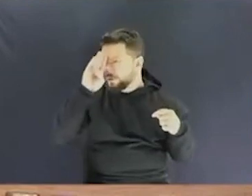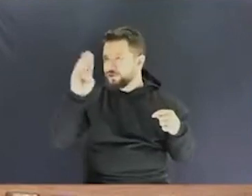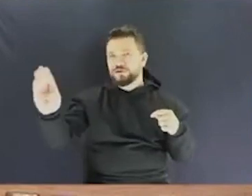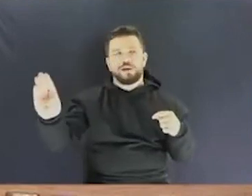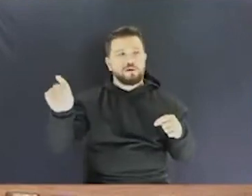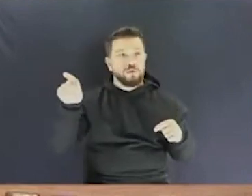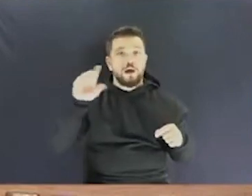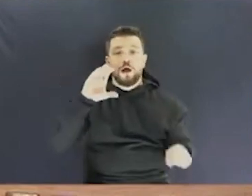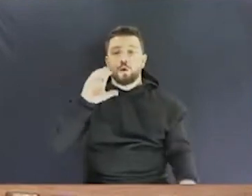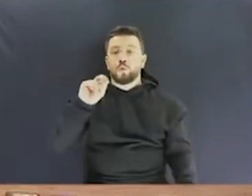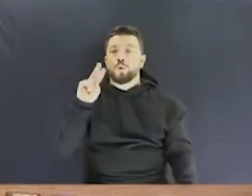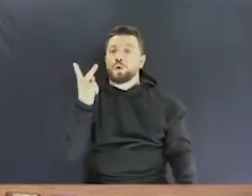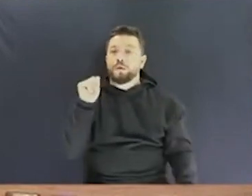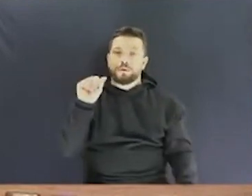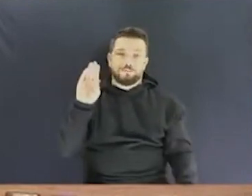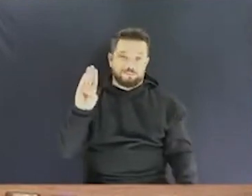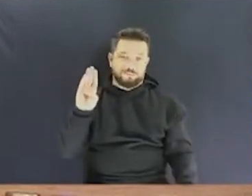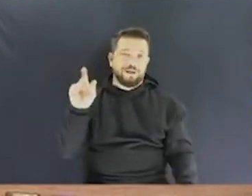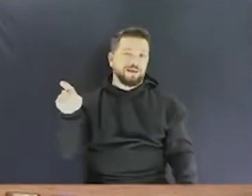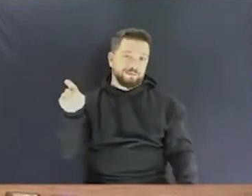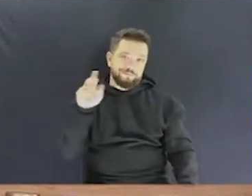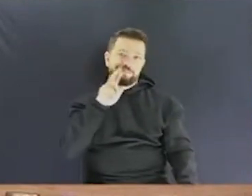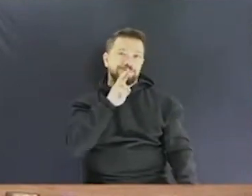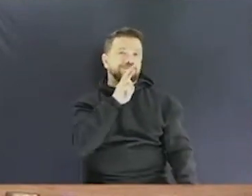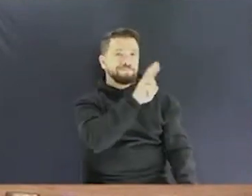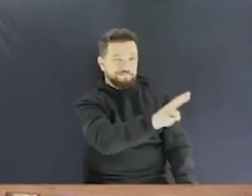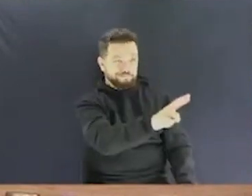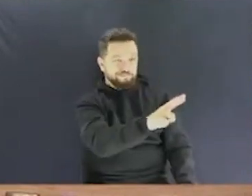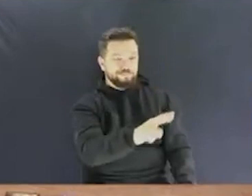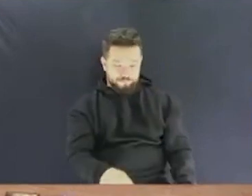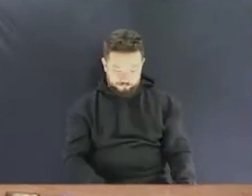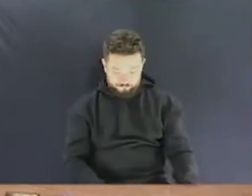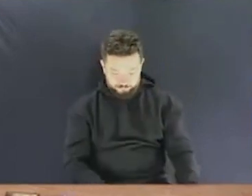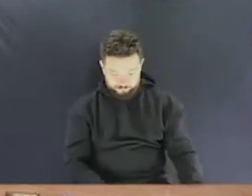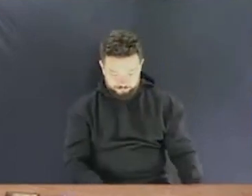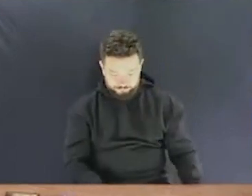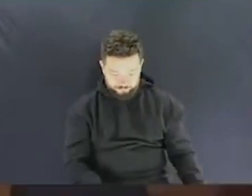Coab possa fazer o posicionamento técnico a respeito desse assunto.